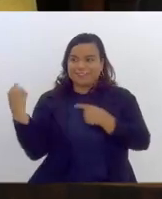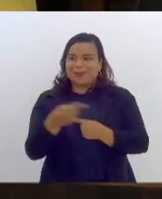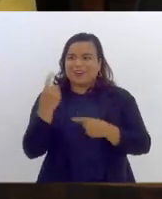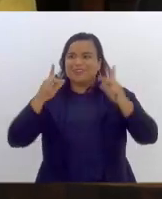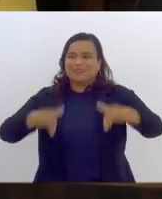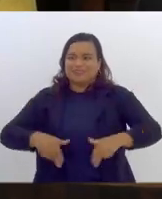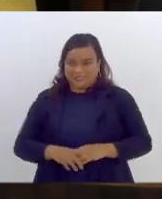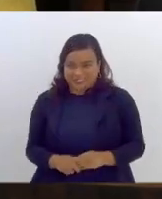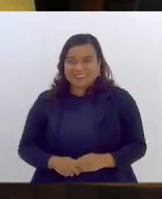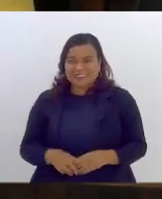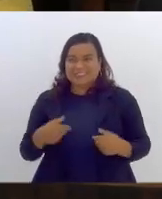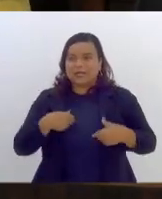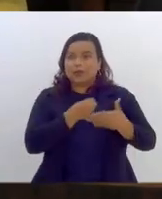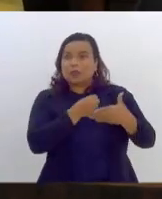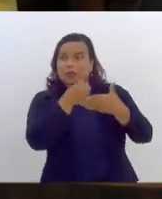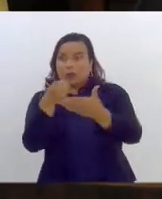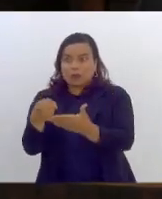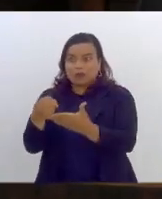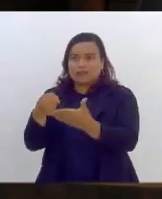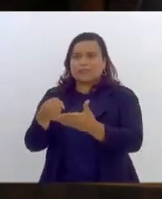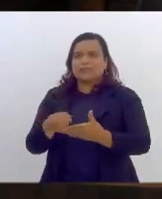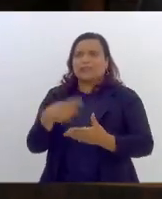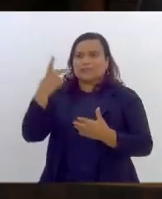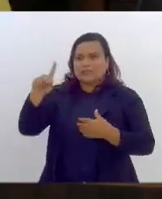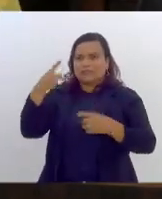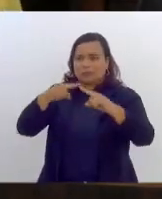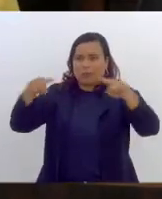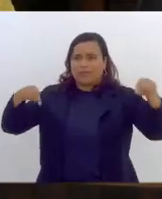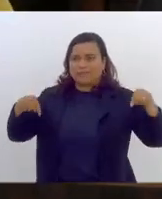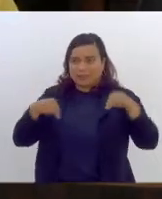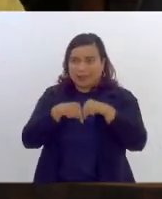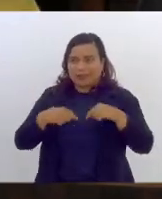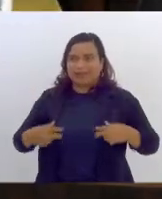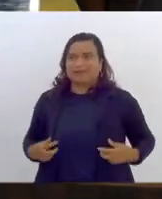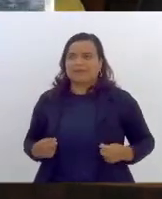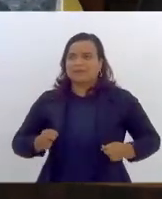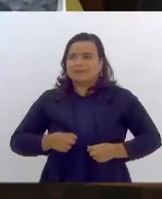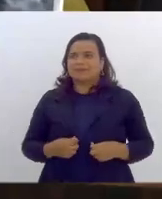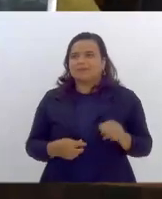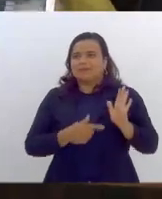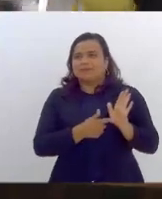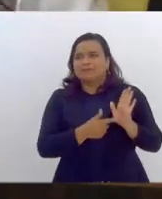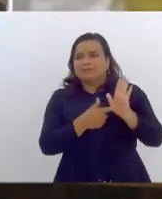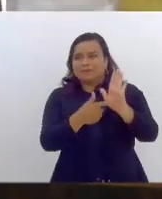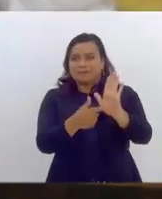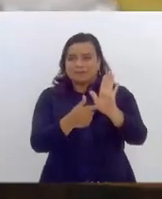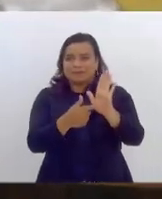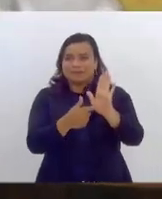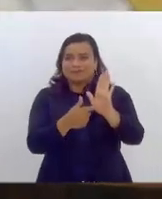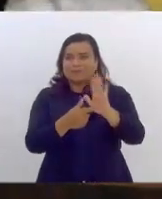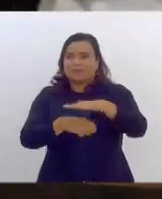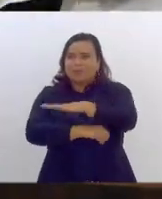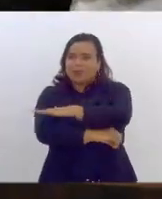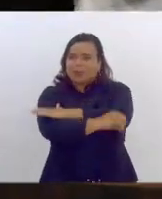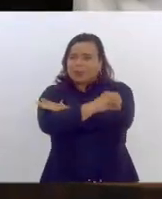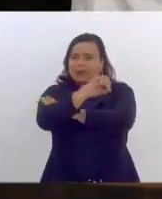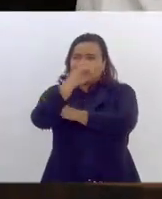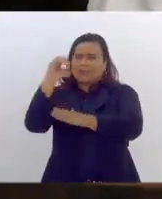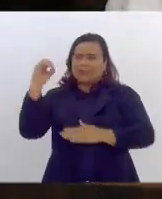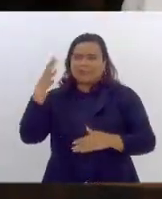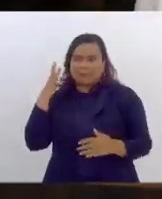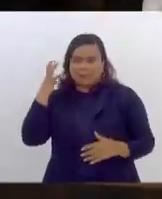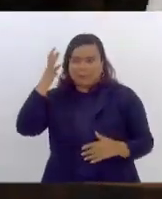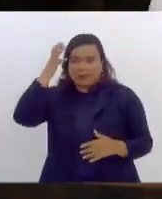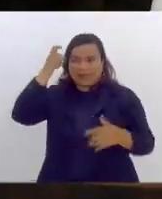Então, eu trouxe para estar lá no seu gabinete o amanhecer de Marielle em Goiânia.